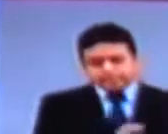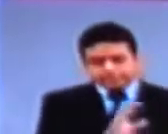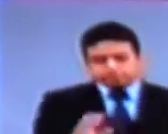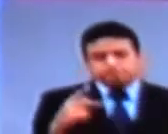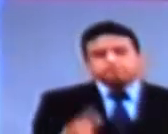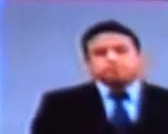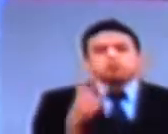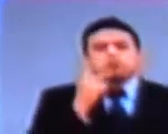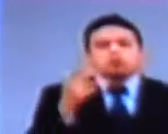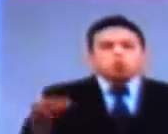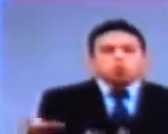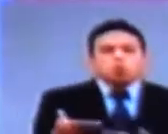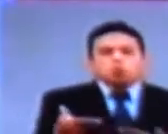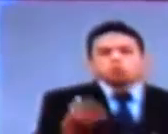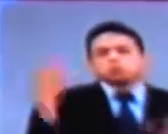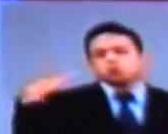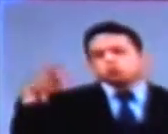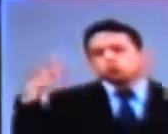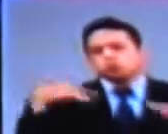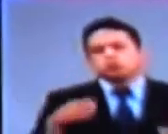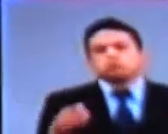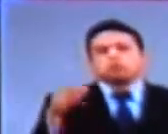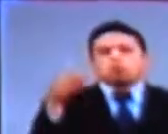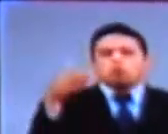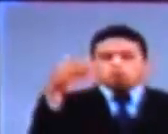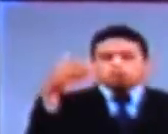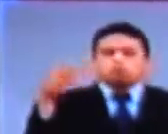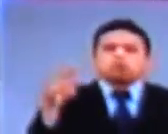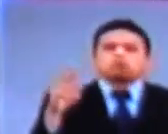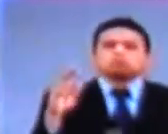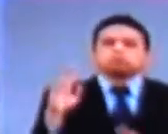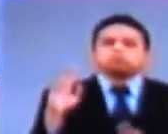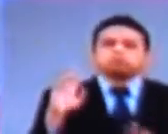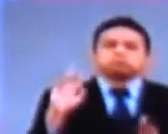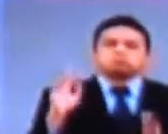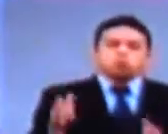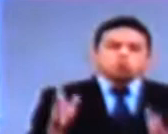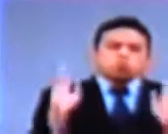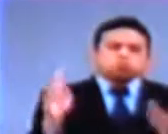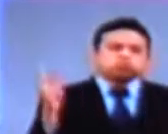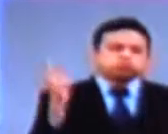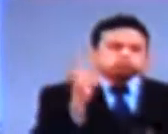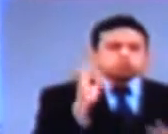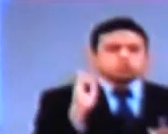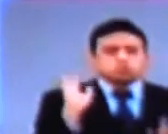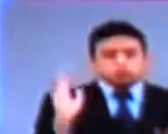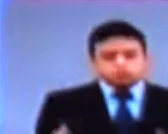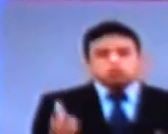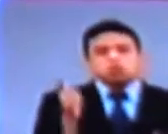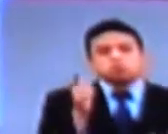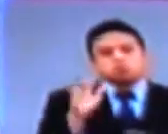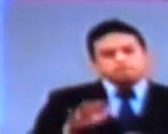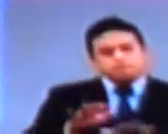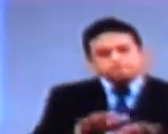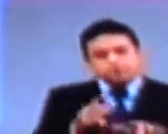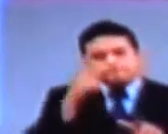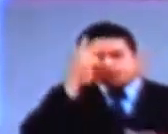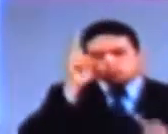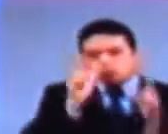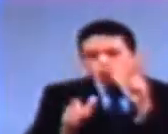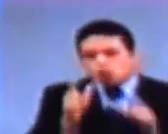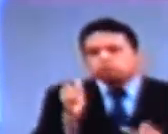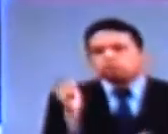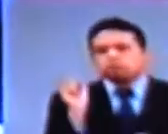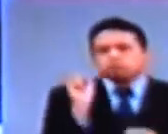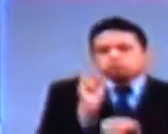Fortaleza e convidados, turistas, hotéis aí, entendeu? Já estão, essa caminhada já está trazendo renda, fonte de renda,